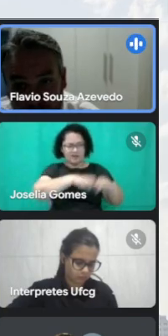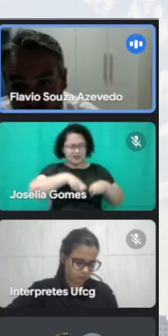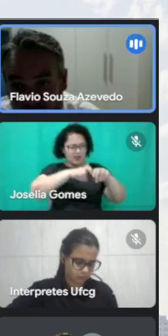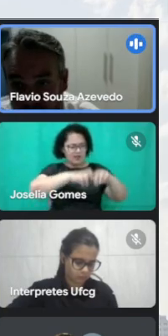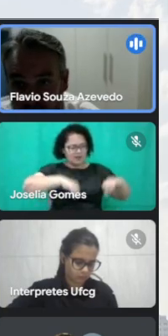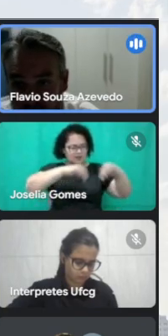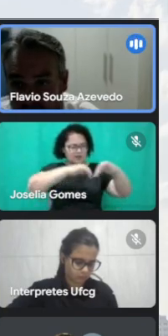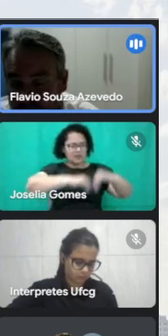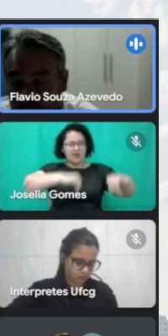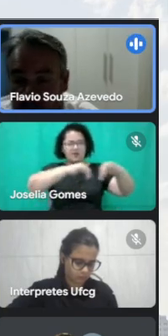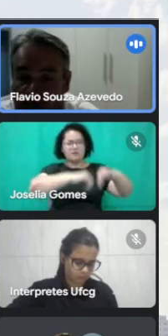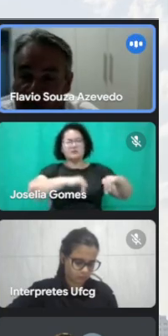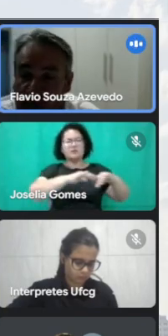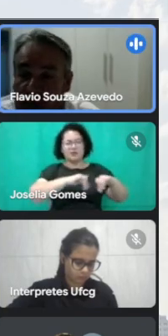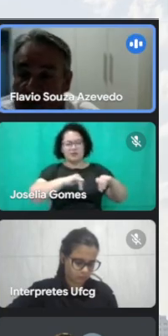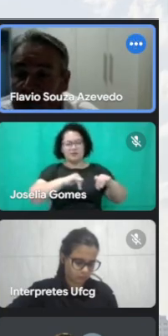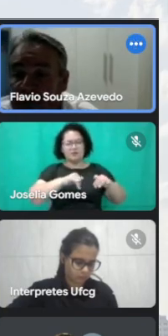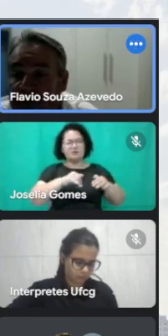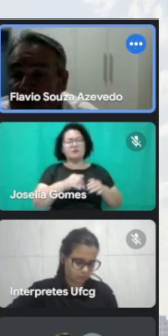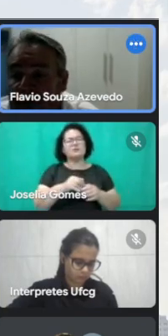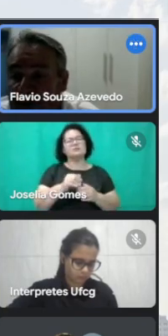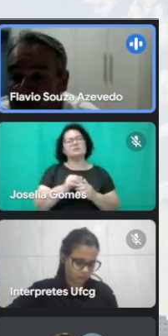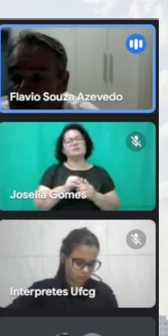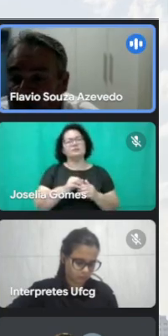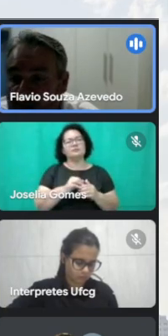Esses filtros são rasos, né? Não são profundos.